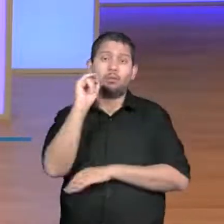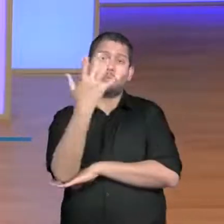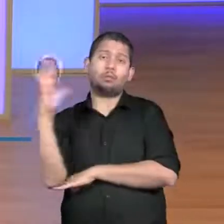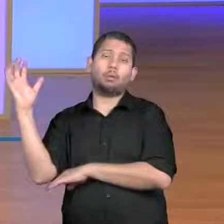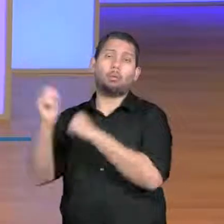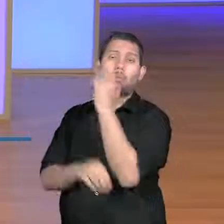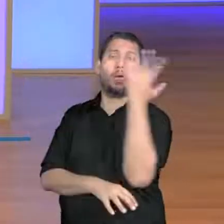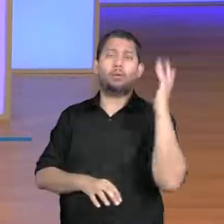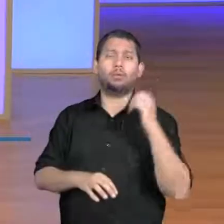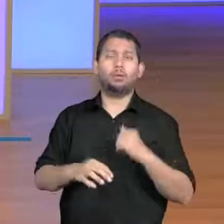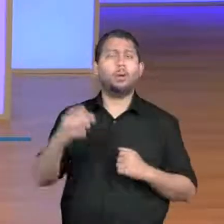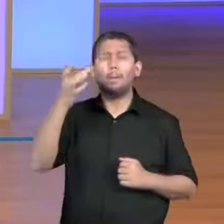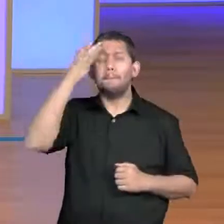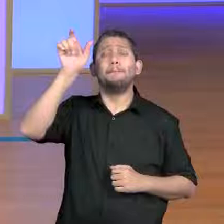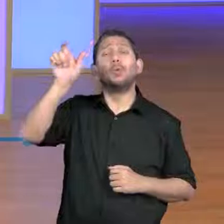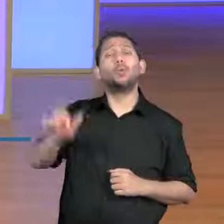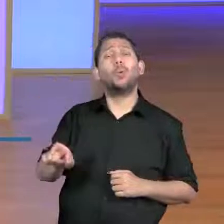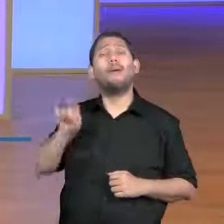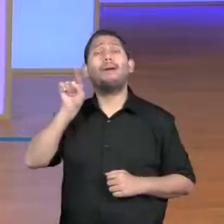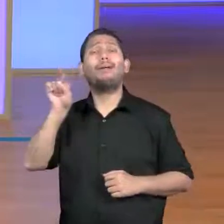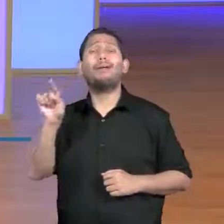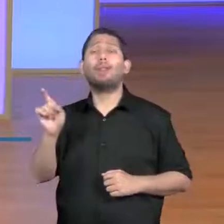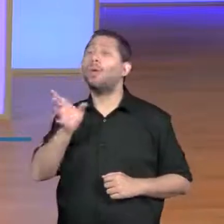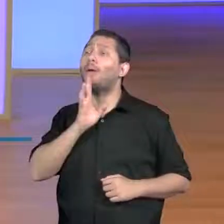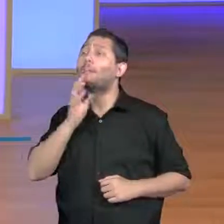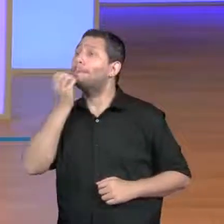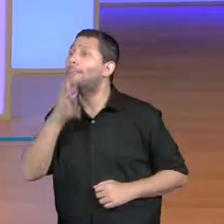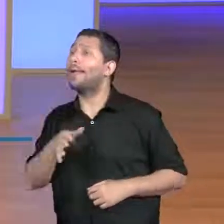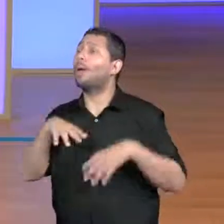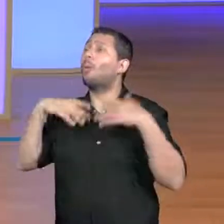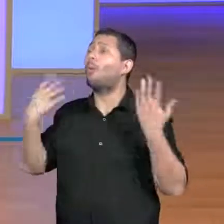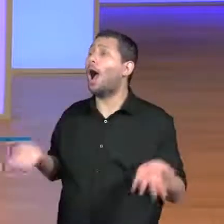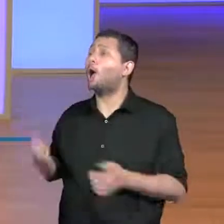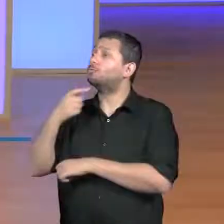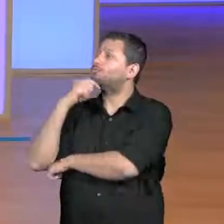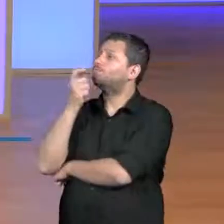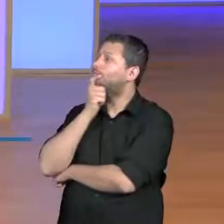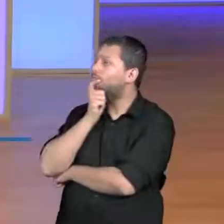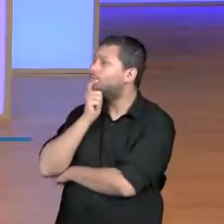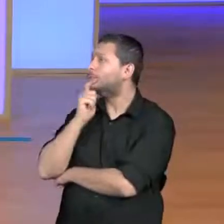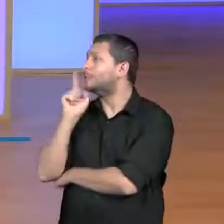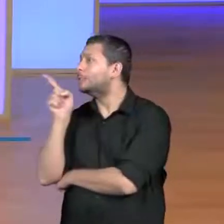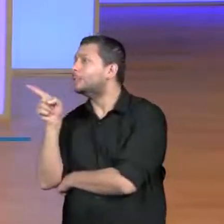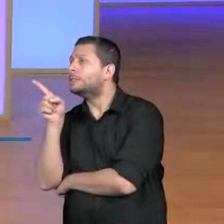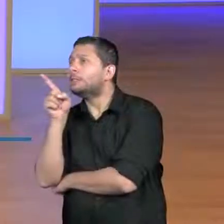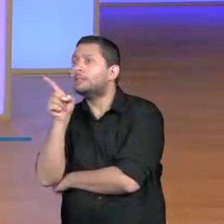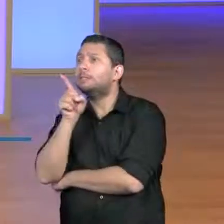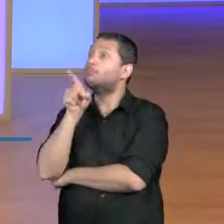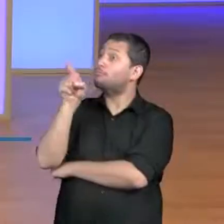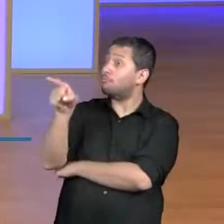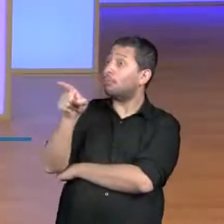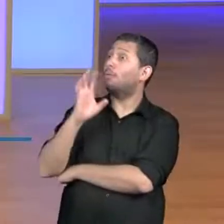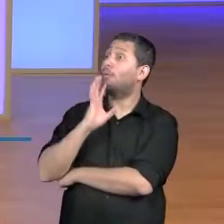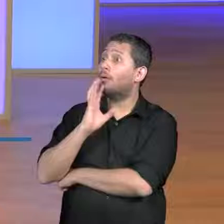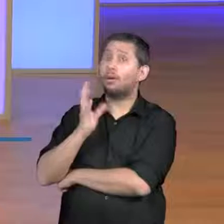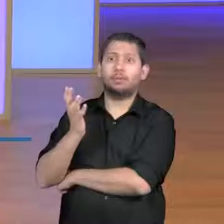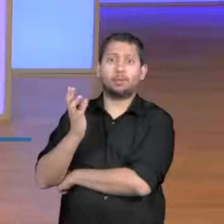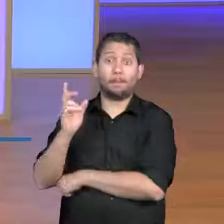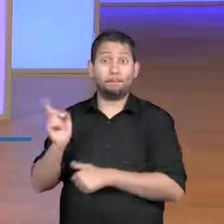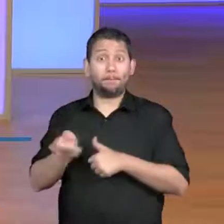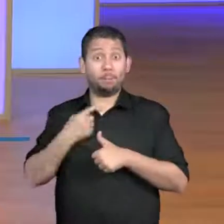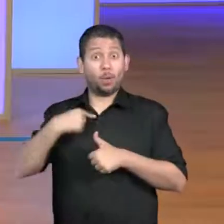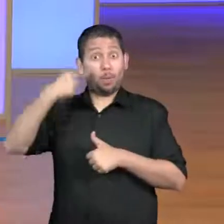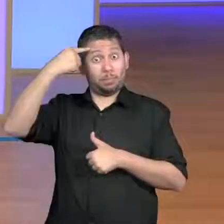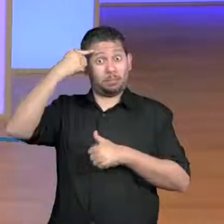mais legal, Acho que é mais fácil, né? Acho que é até mais simples, porque de repente você conhece a pessoa, mas aí você tem